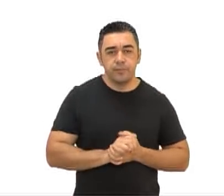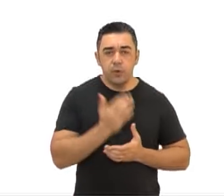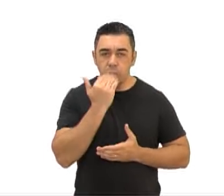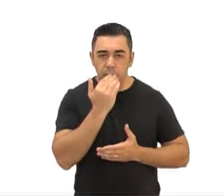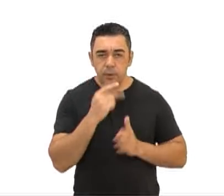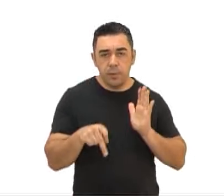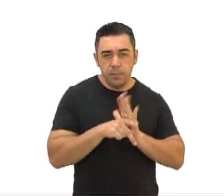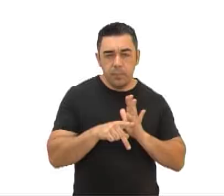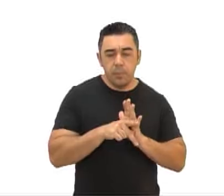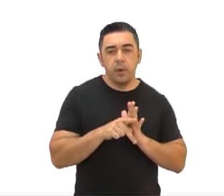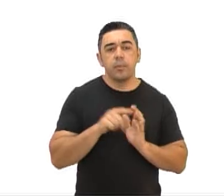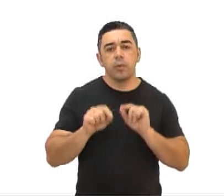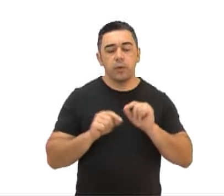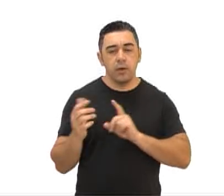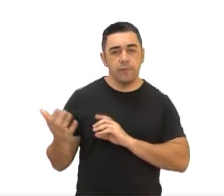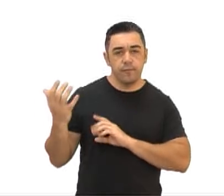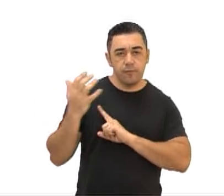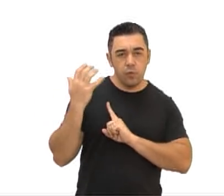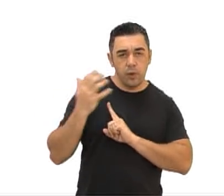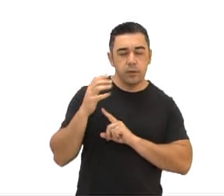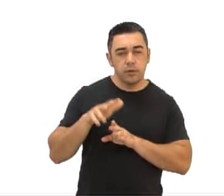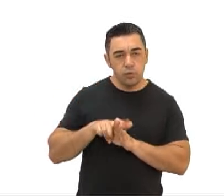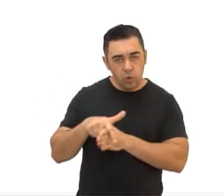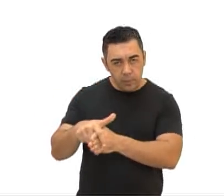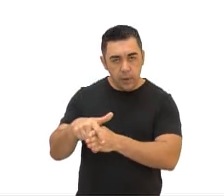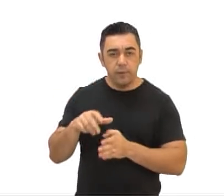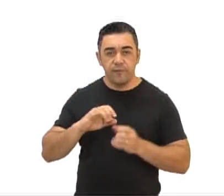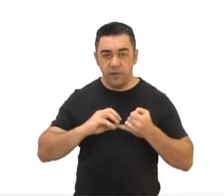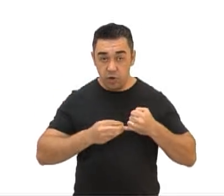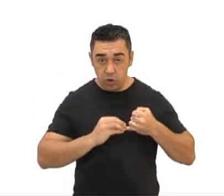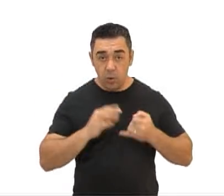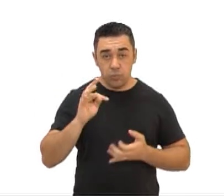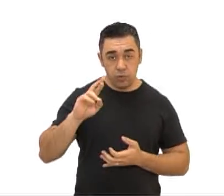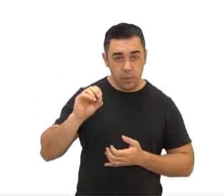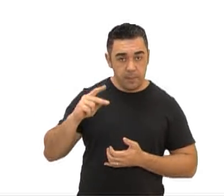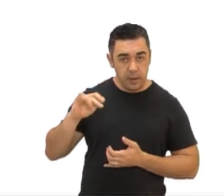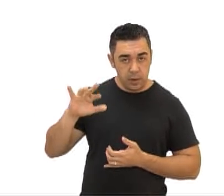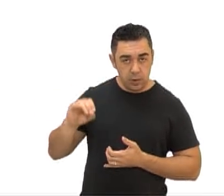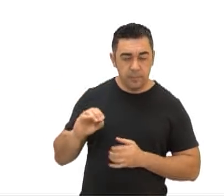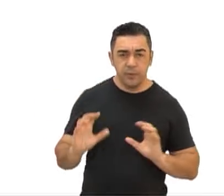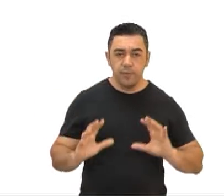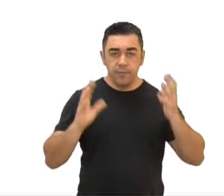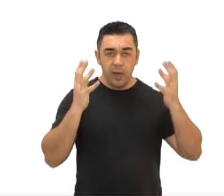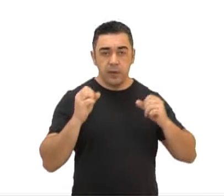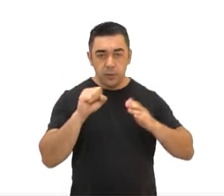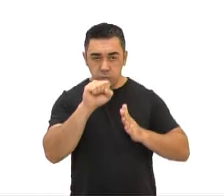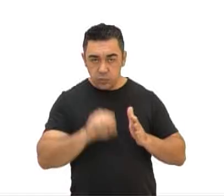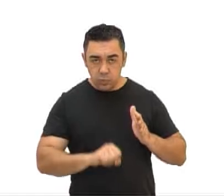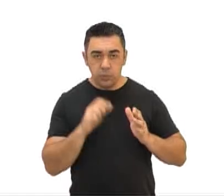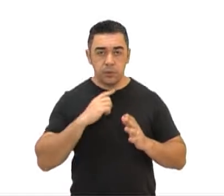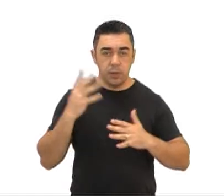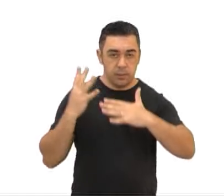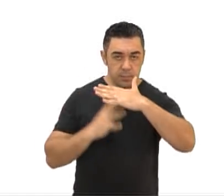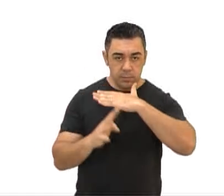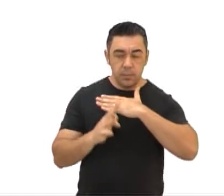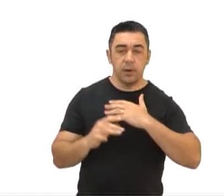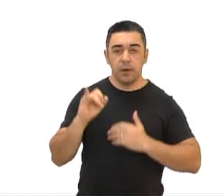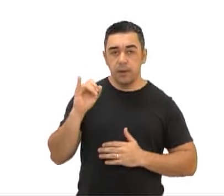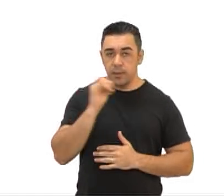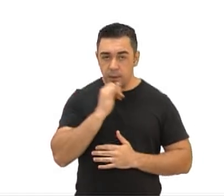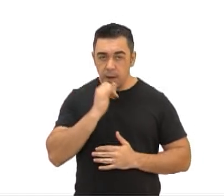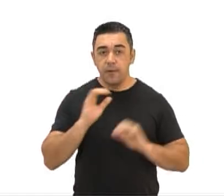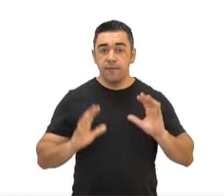sudeste, que tem influência do tropeirismo, feijão tropeiro. Festa típica do sul, com influência dos imigrantes italianos, a festa da